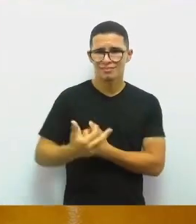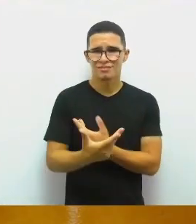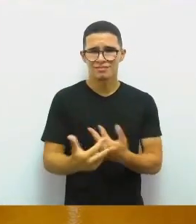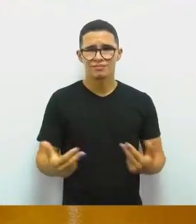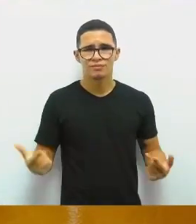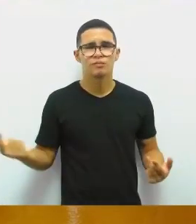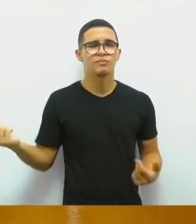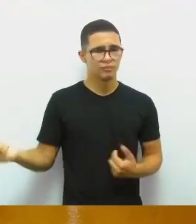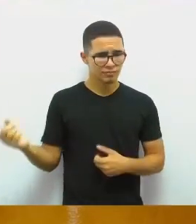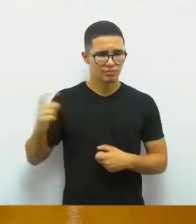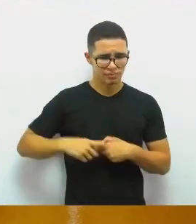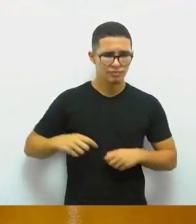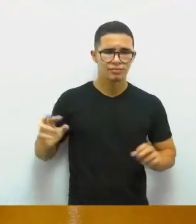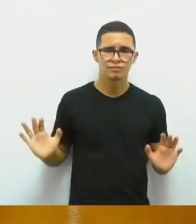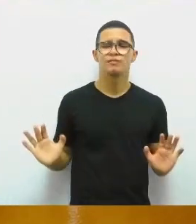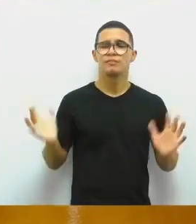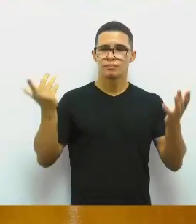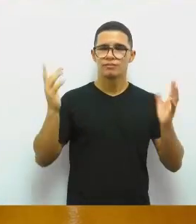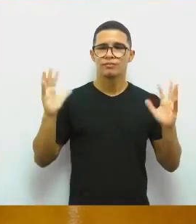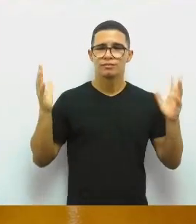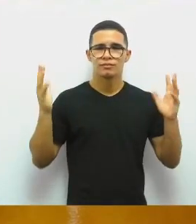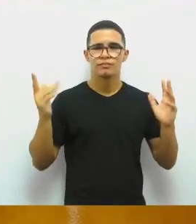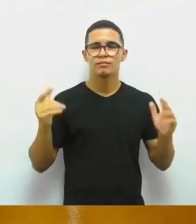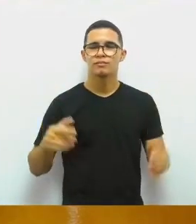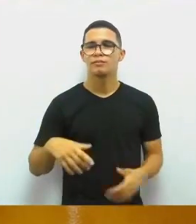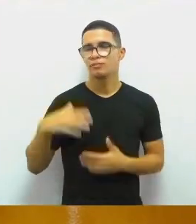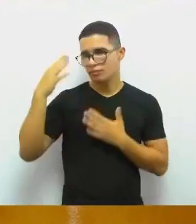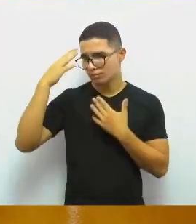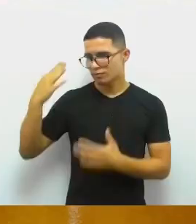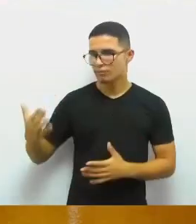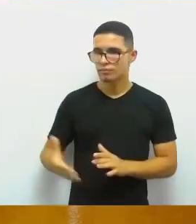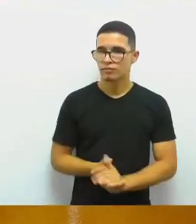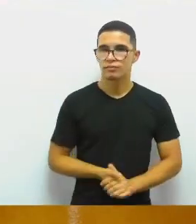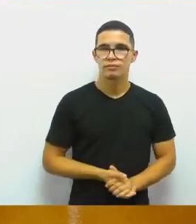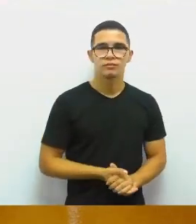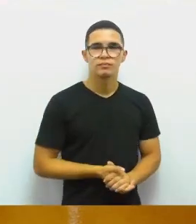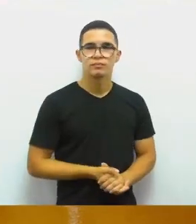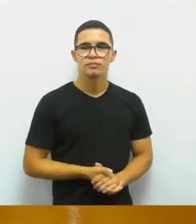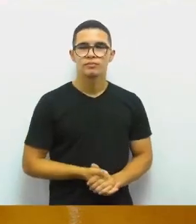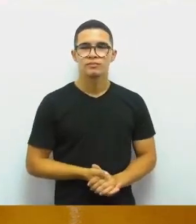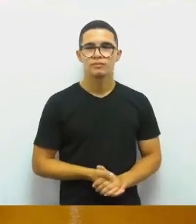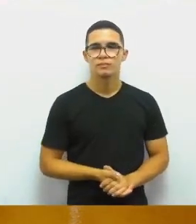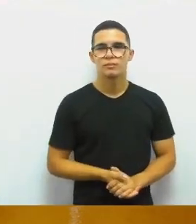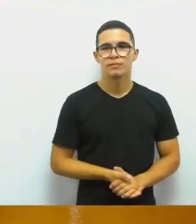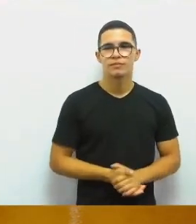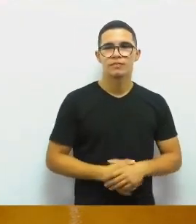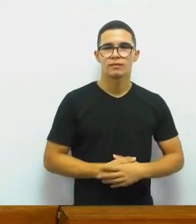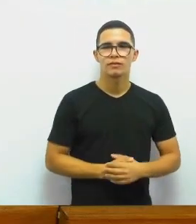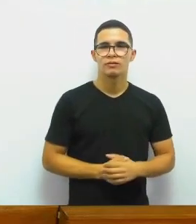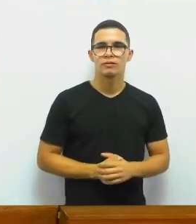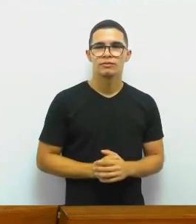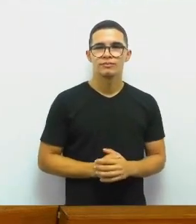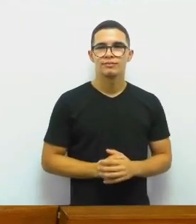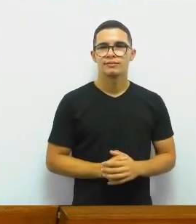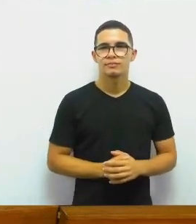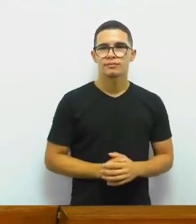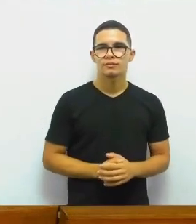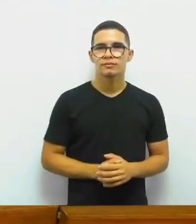vezes para receber a moção merecida. Parabéns, vereador, e parabéns, Rose. Mais alguém?